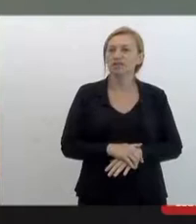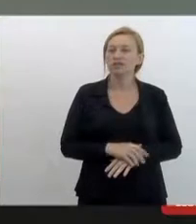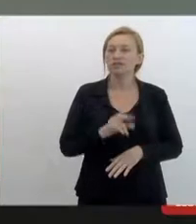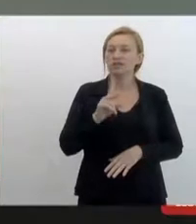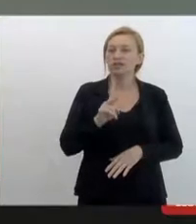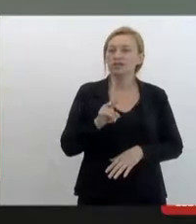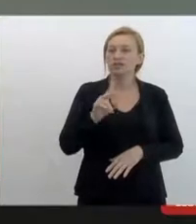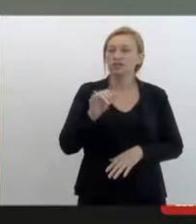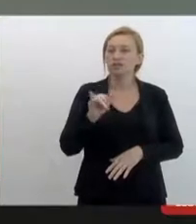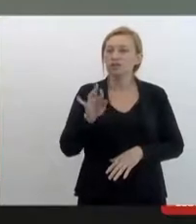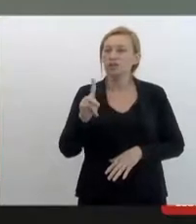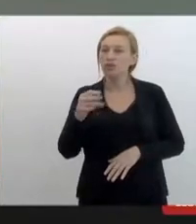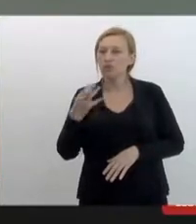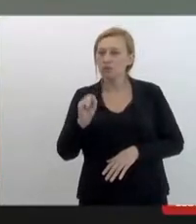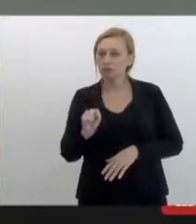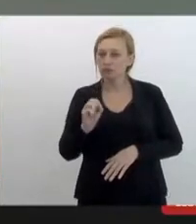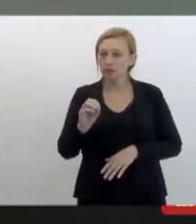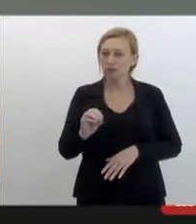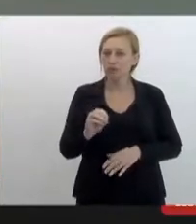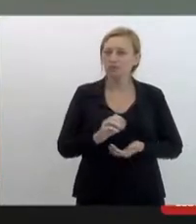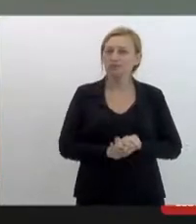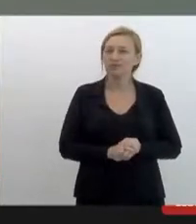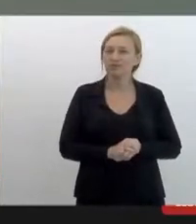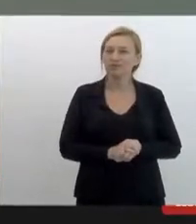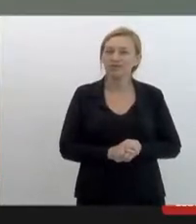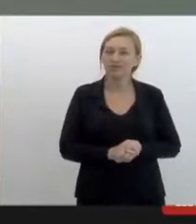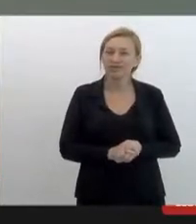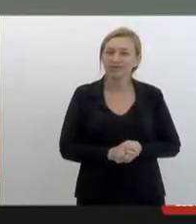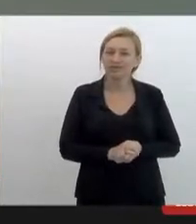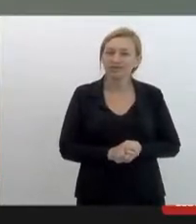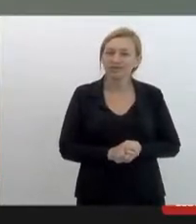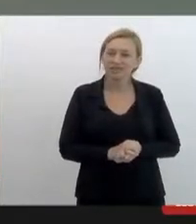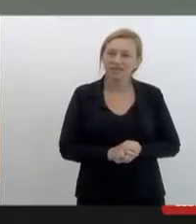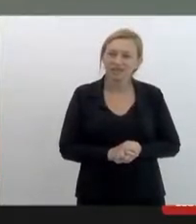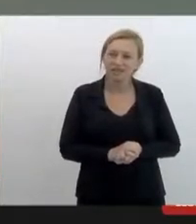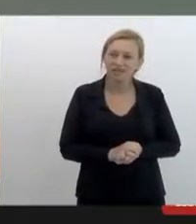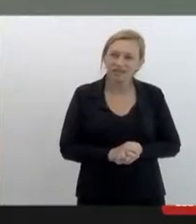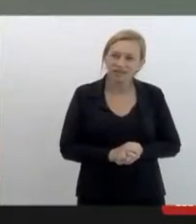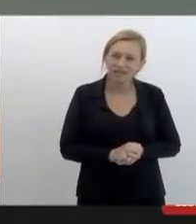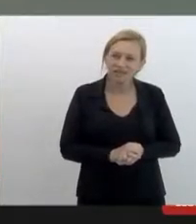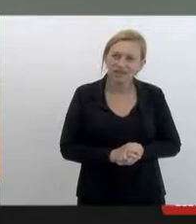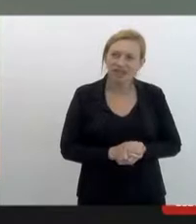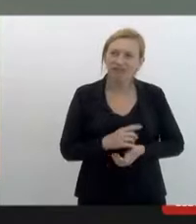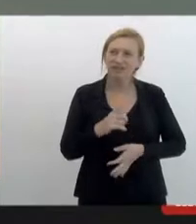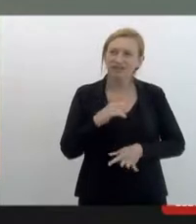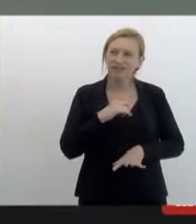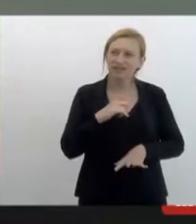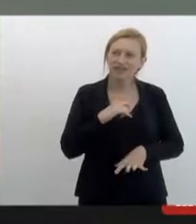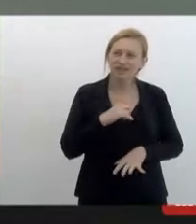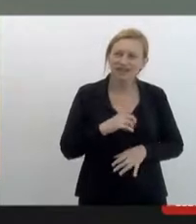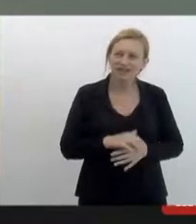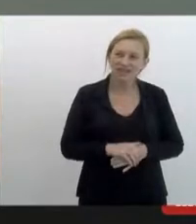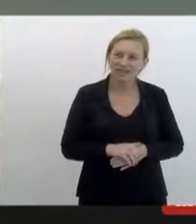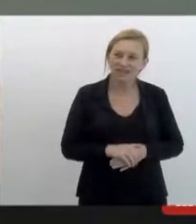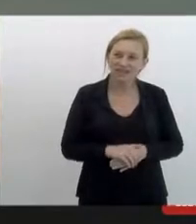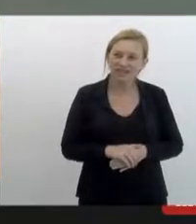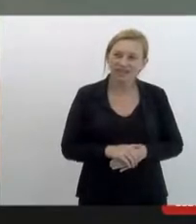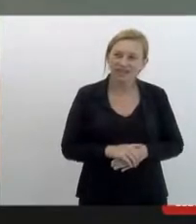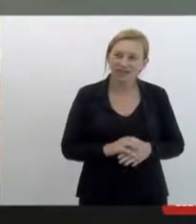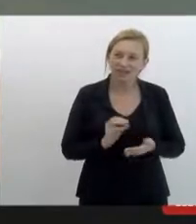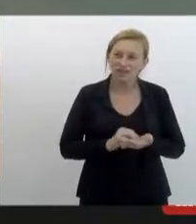de situação, que possam ser aplicadas sanções que tem alguma eficácia, né, e no